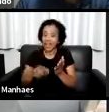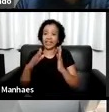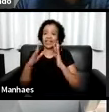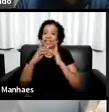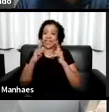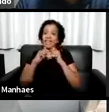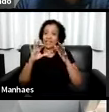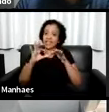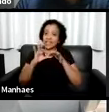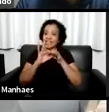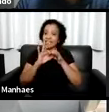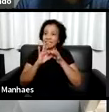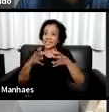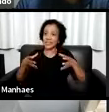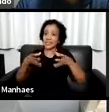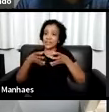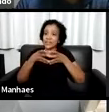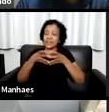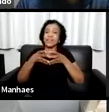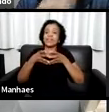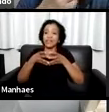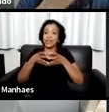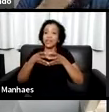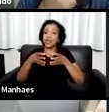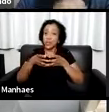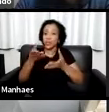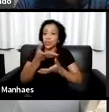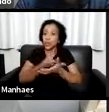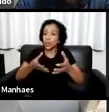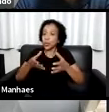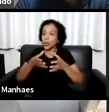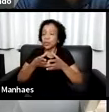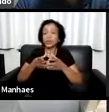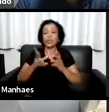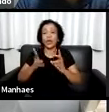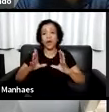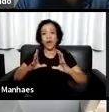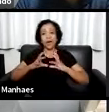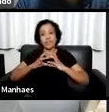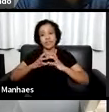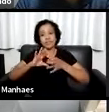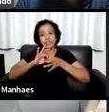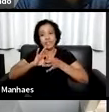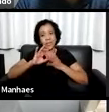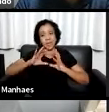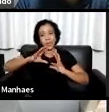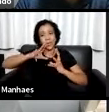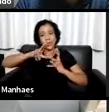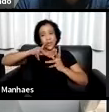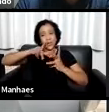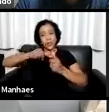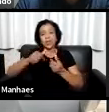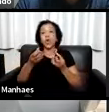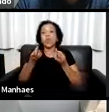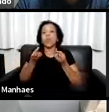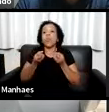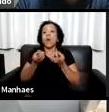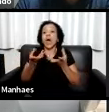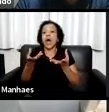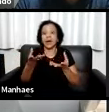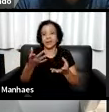versão, da nossa comunidade, da nossa congregação em todo o mundo, quantos